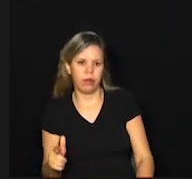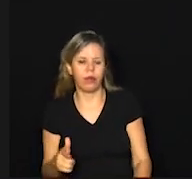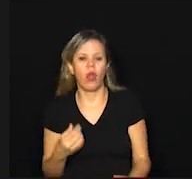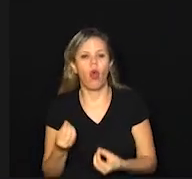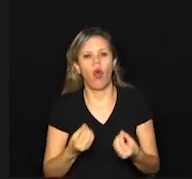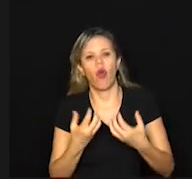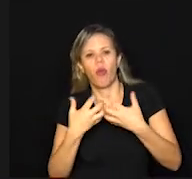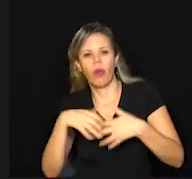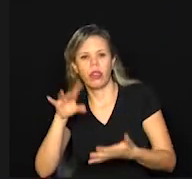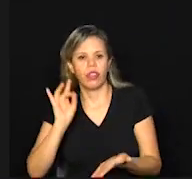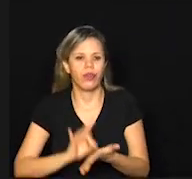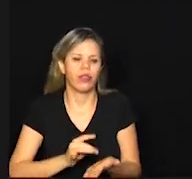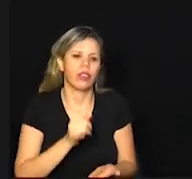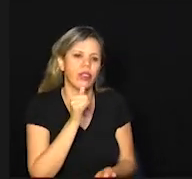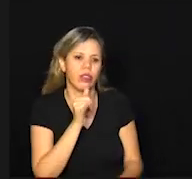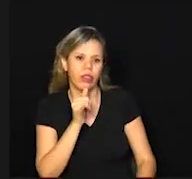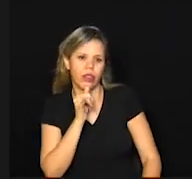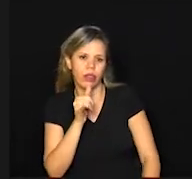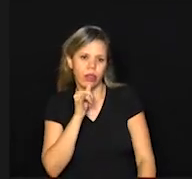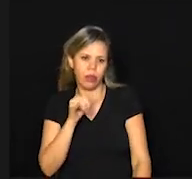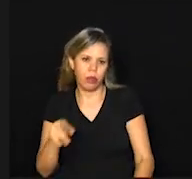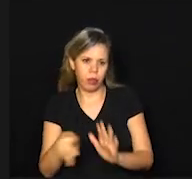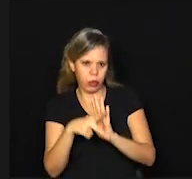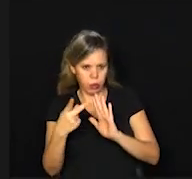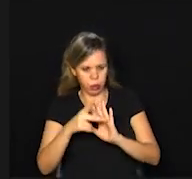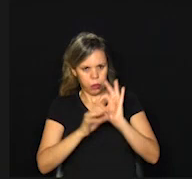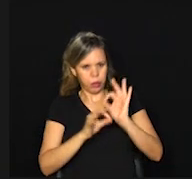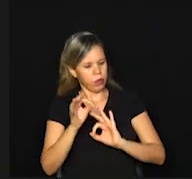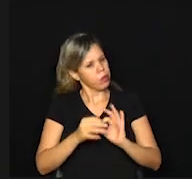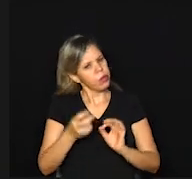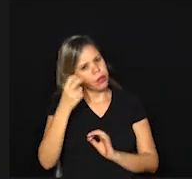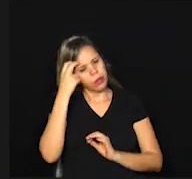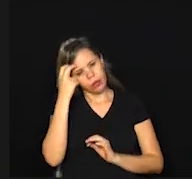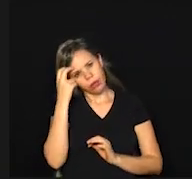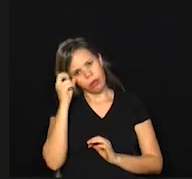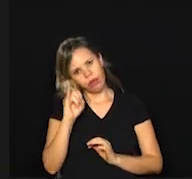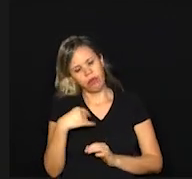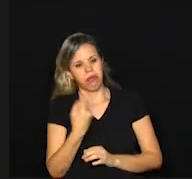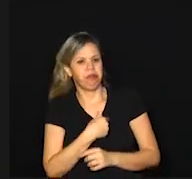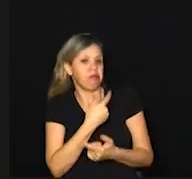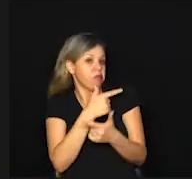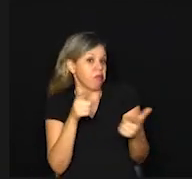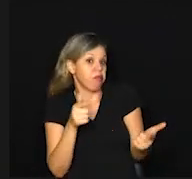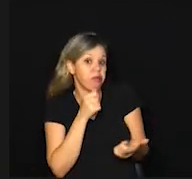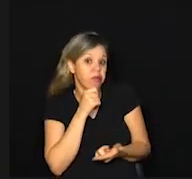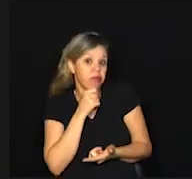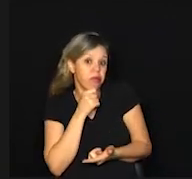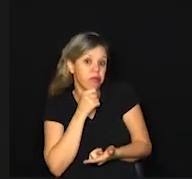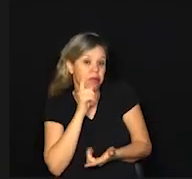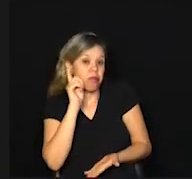como se efetivar por exemplo o próprio plano de Cultura se a gente não tem aí ainda garantida essa